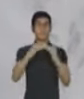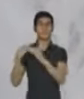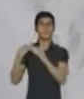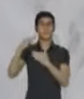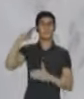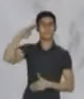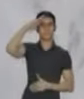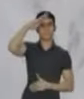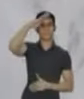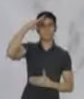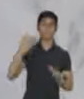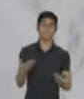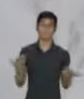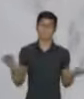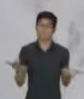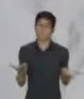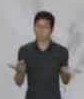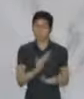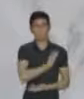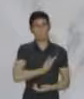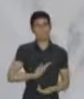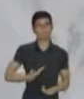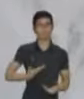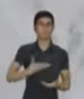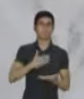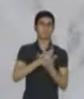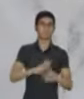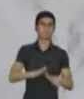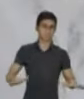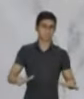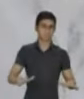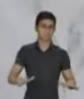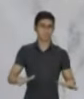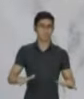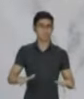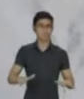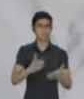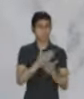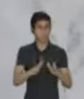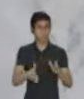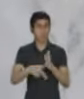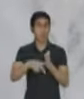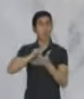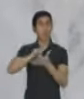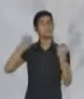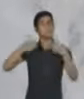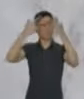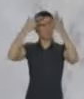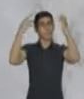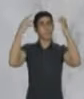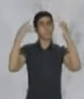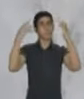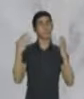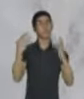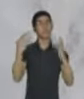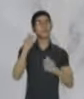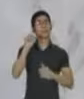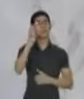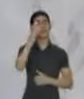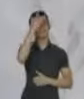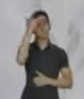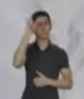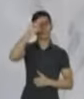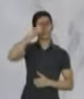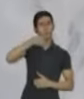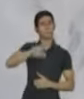para que o governo acabe é preciso esclarecer quem de fato manda matar maria e franco enquanto isso não foi